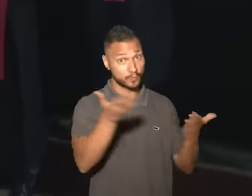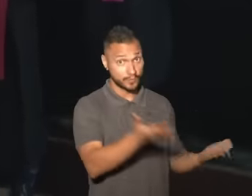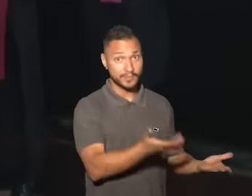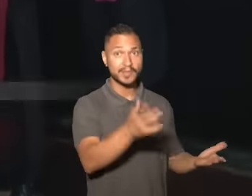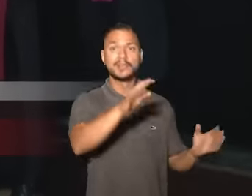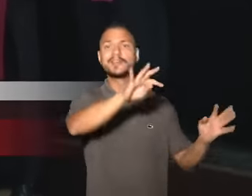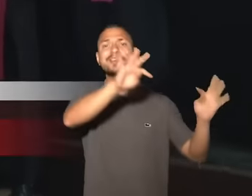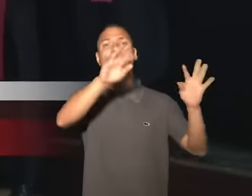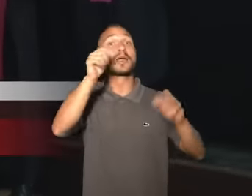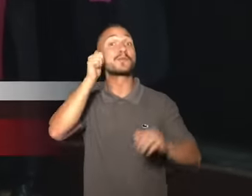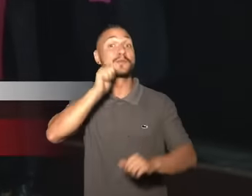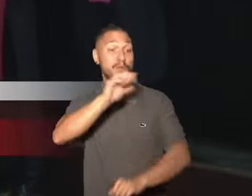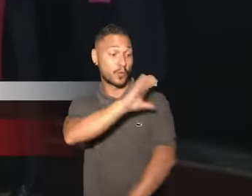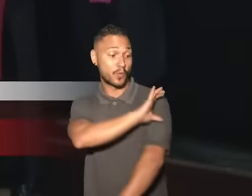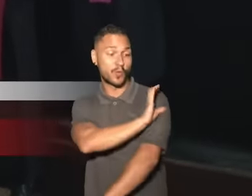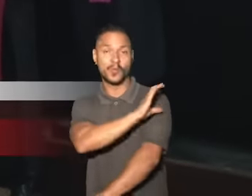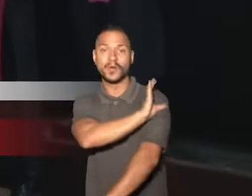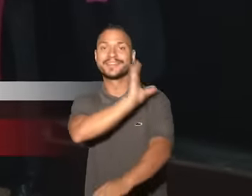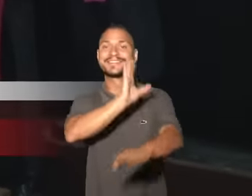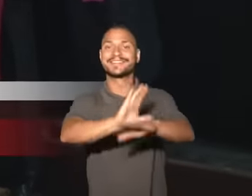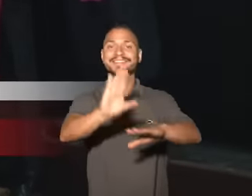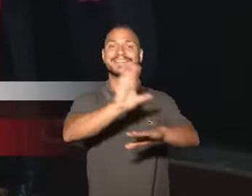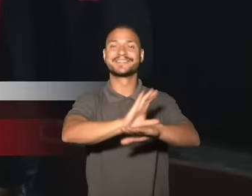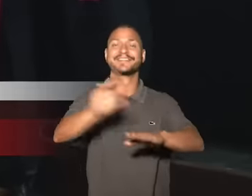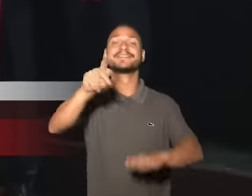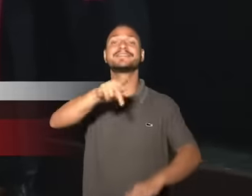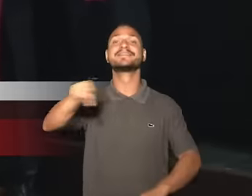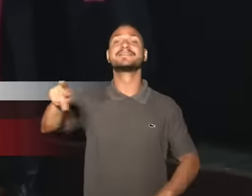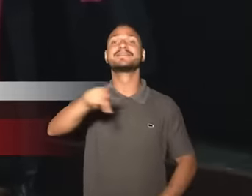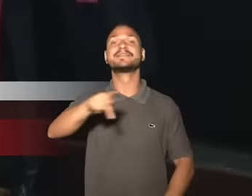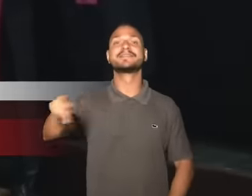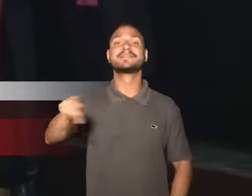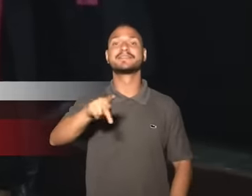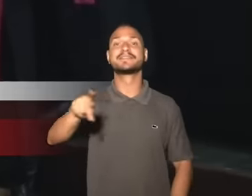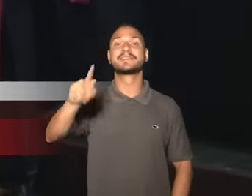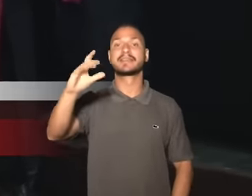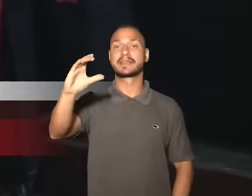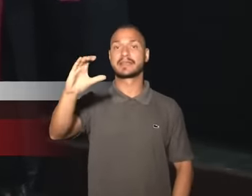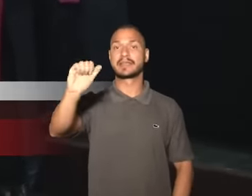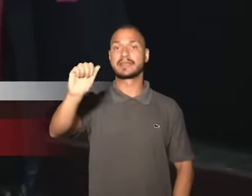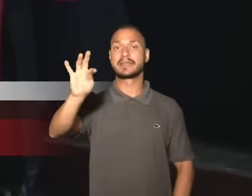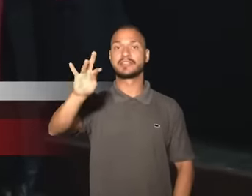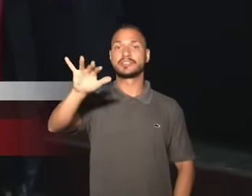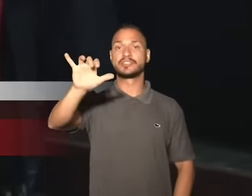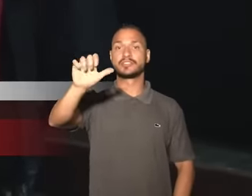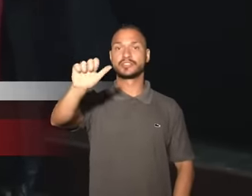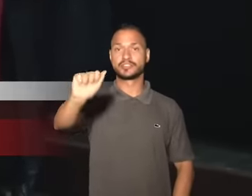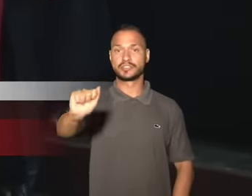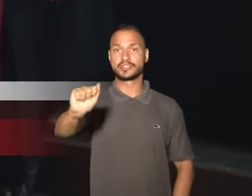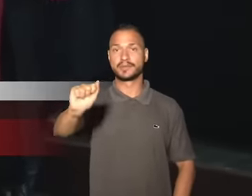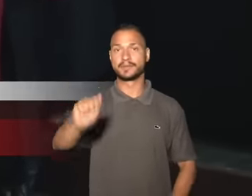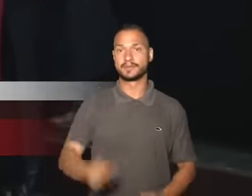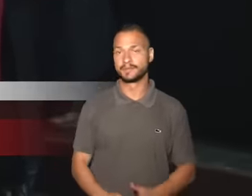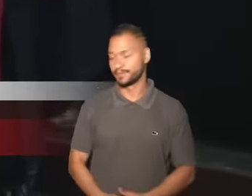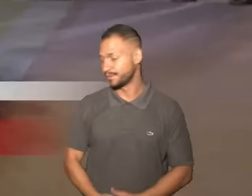Convidamos a coordenadora do curso, professora Kátia de Lourdes Fraga.